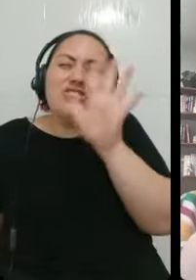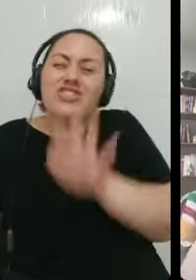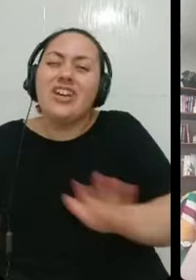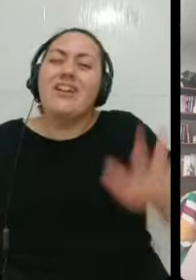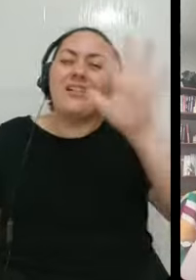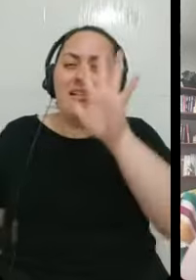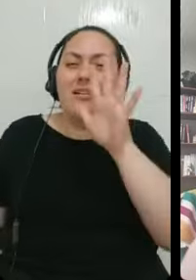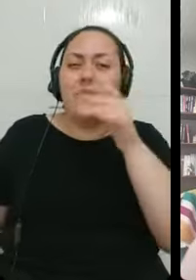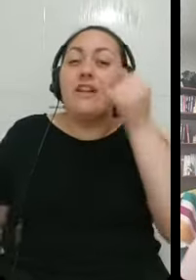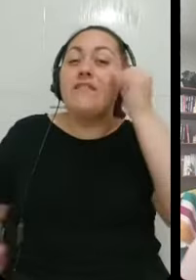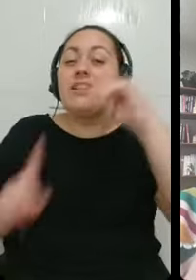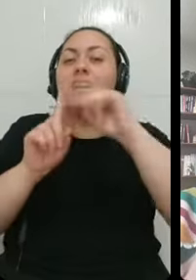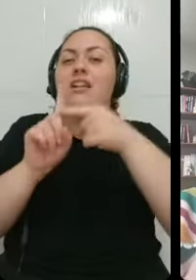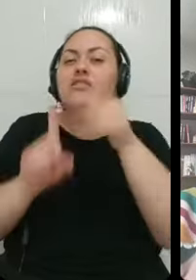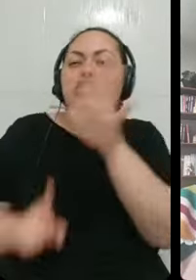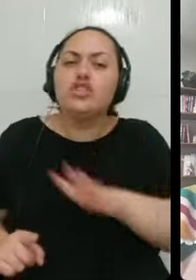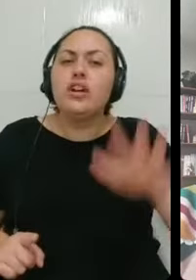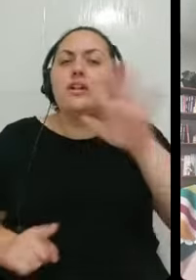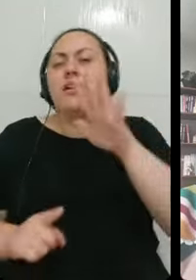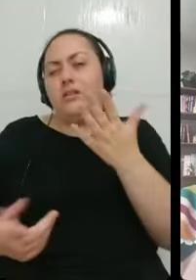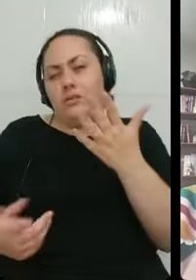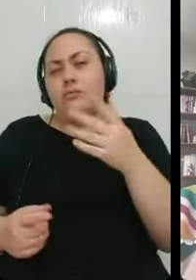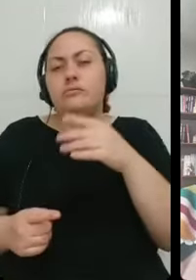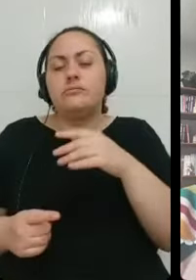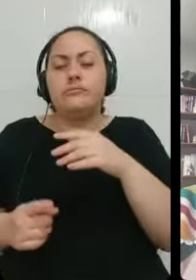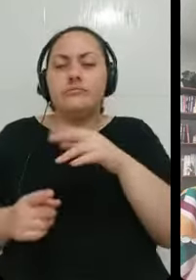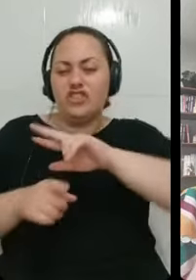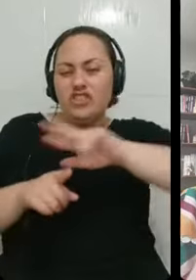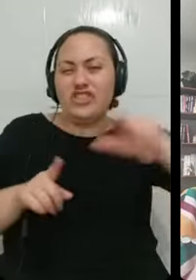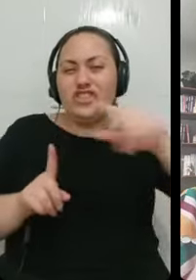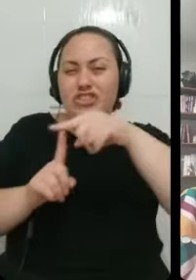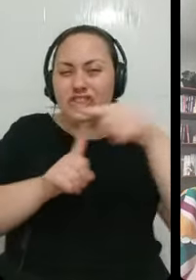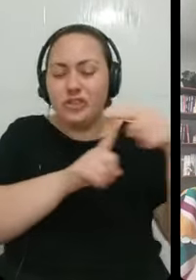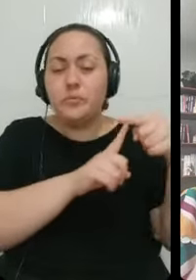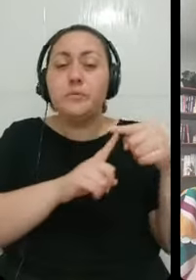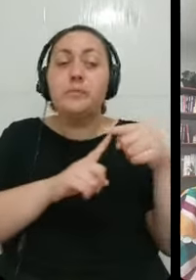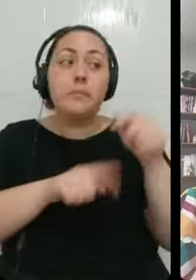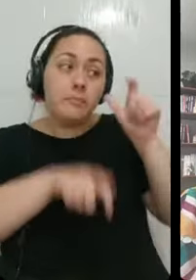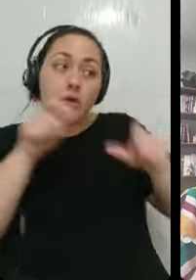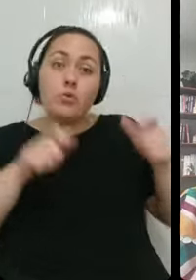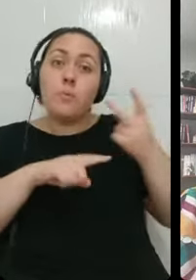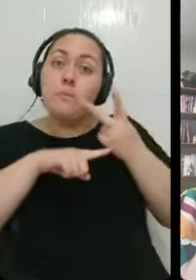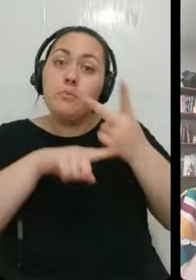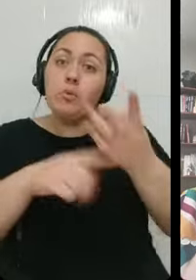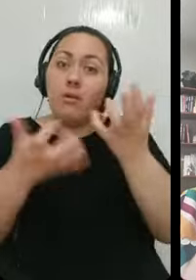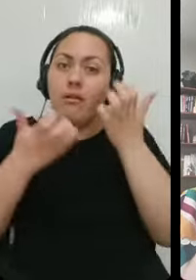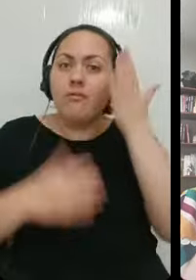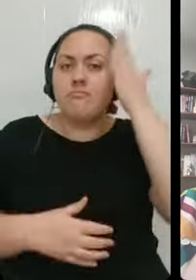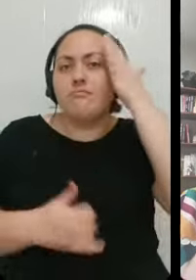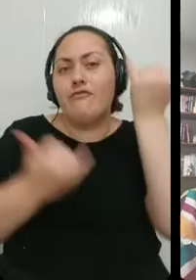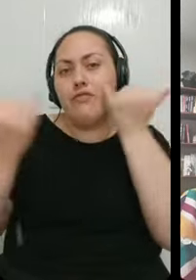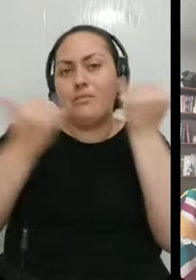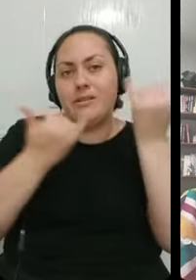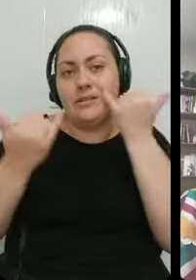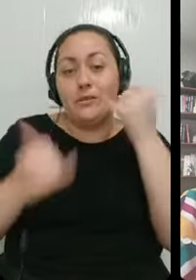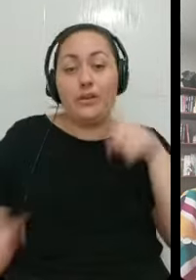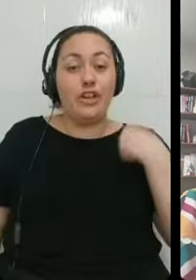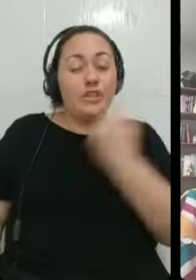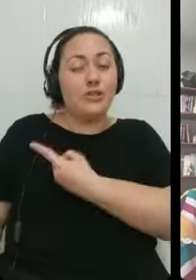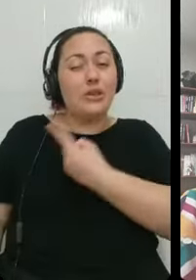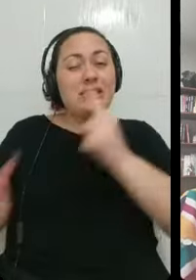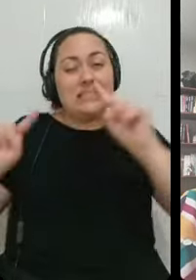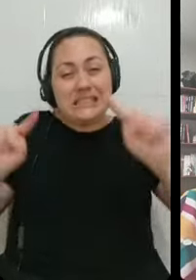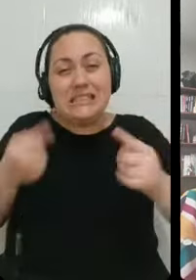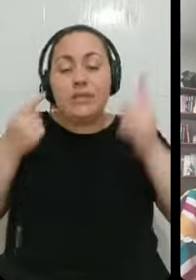buscam também informações, né. E o nosso maior desafio é usar uma linguagem mais acessível, né, sair do